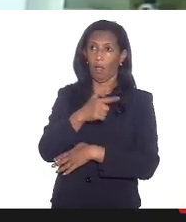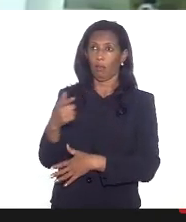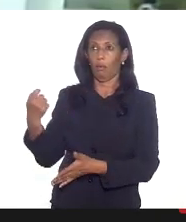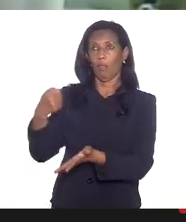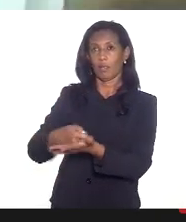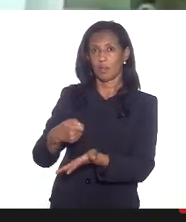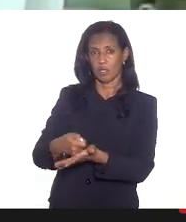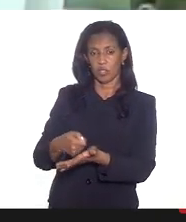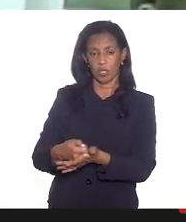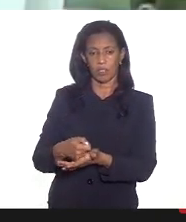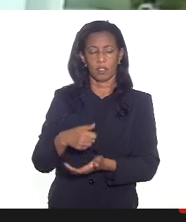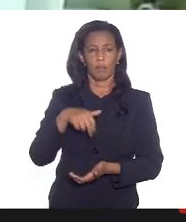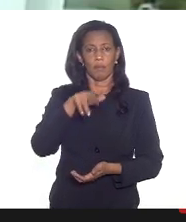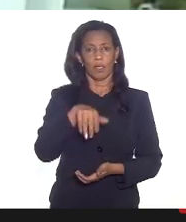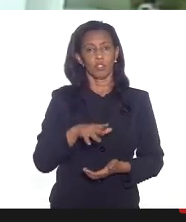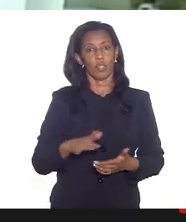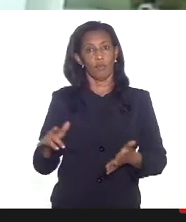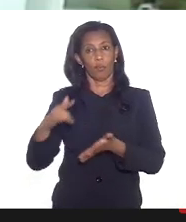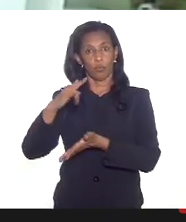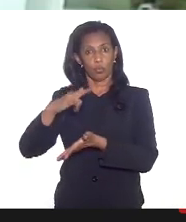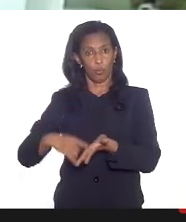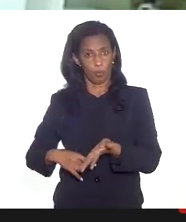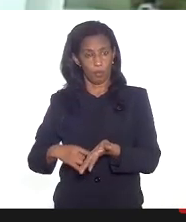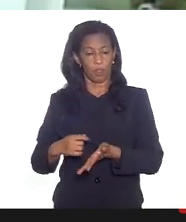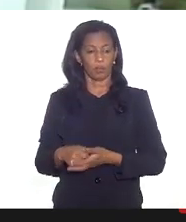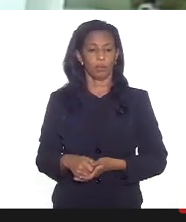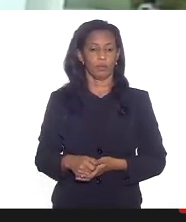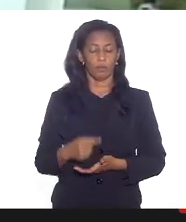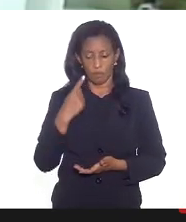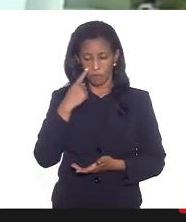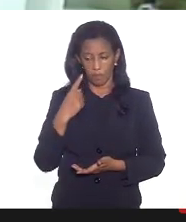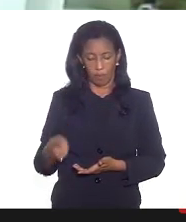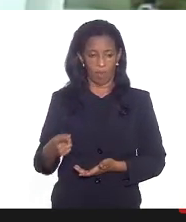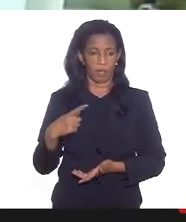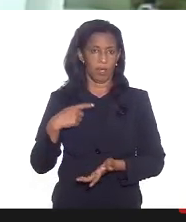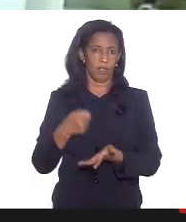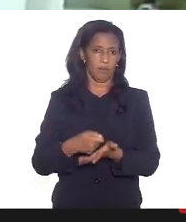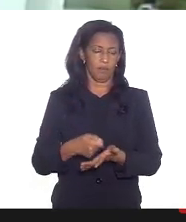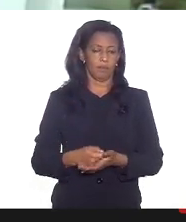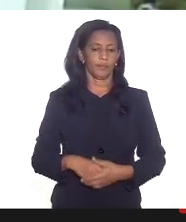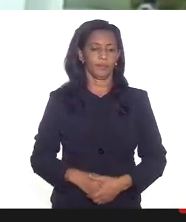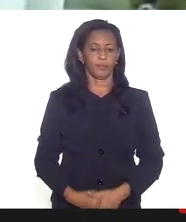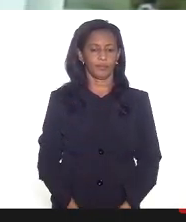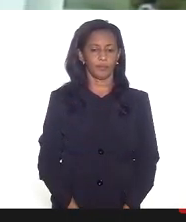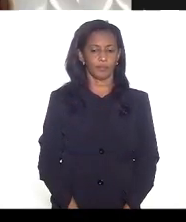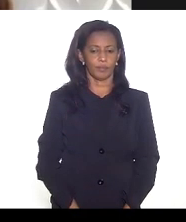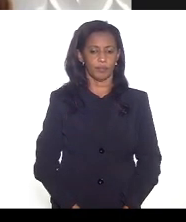uma exigência Mas quem for ao documento vai encontrar essa exigência